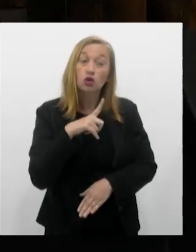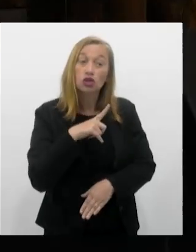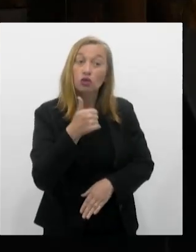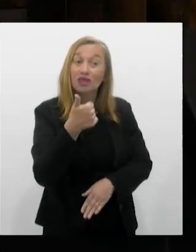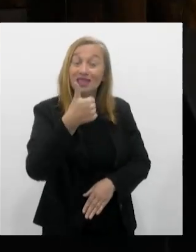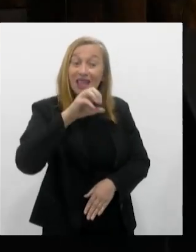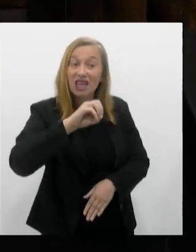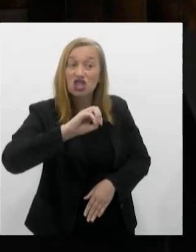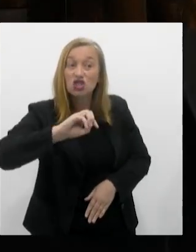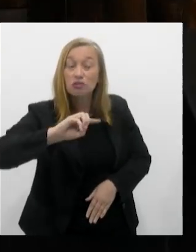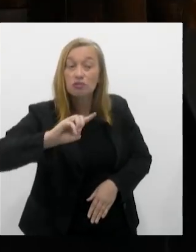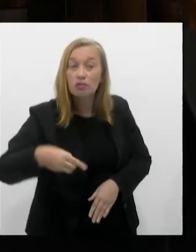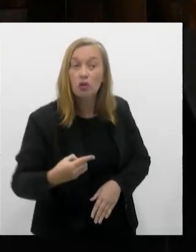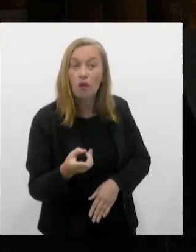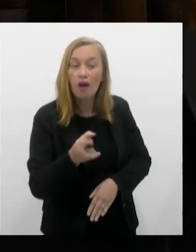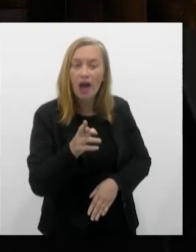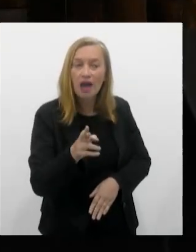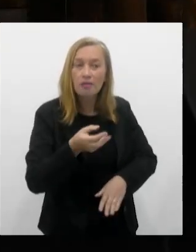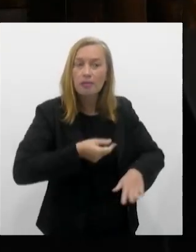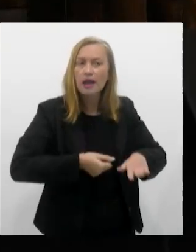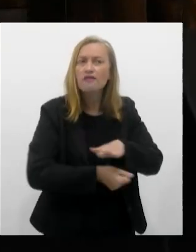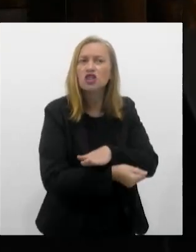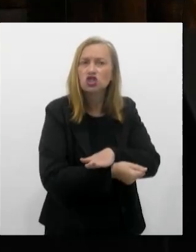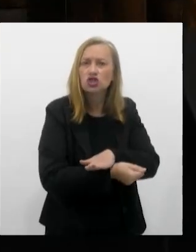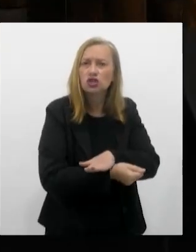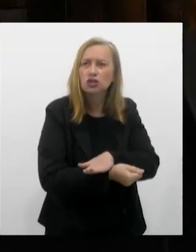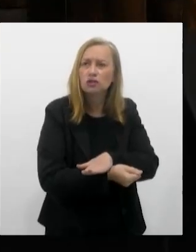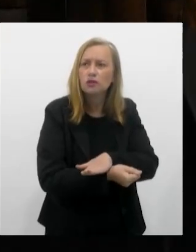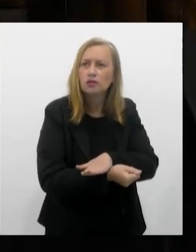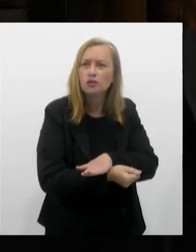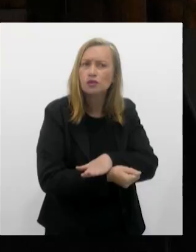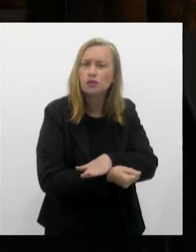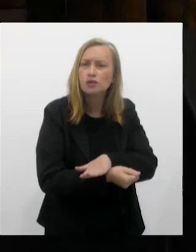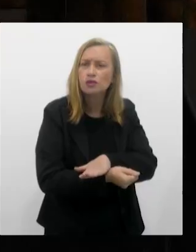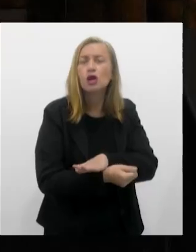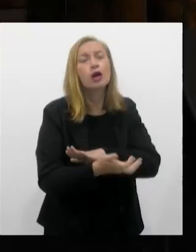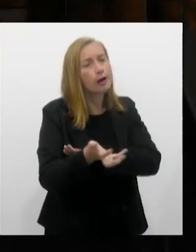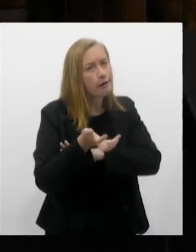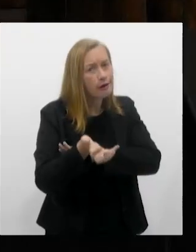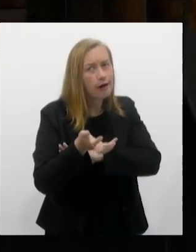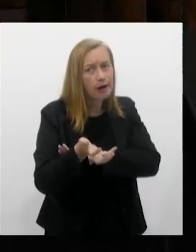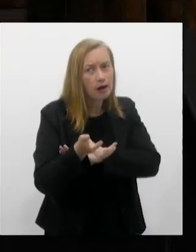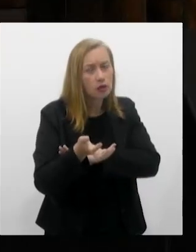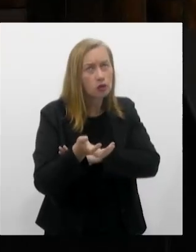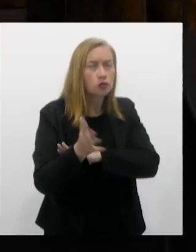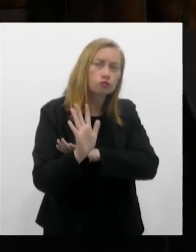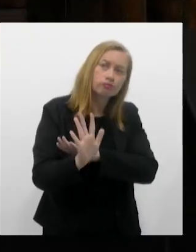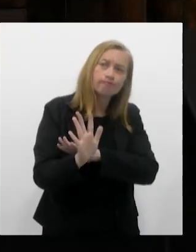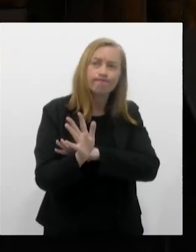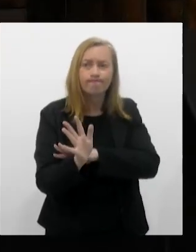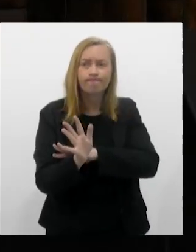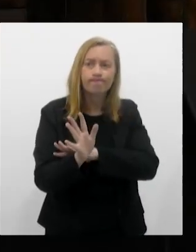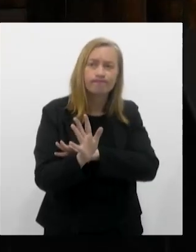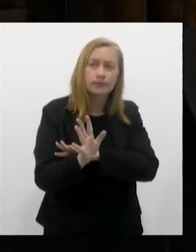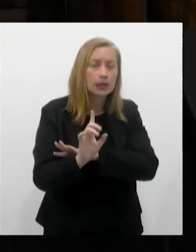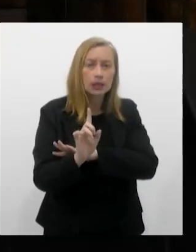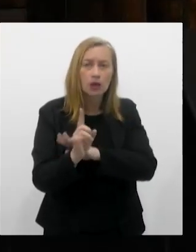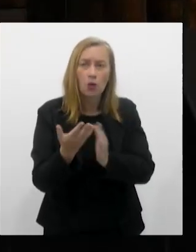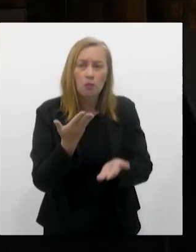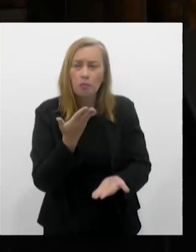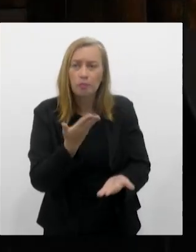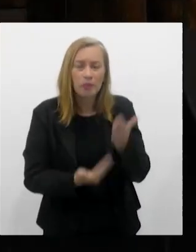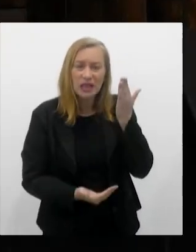10 mil reais para investir e quero pelo menos, não perder para